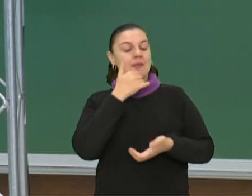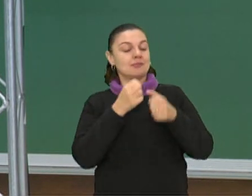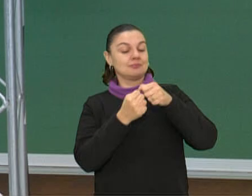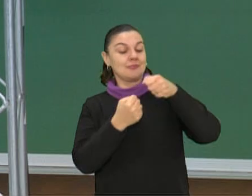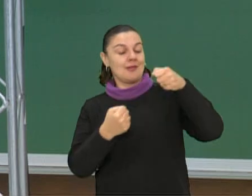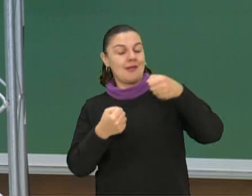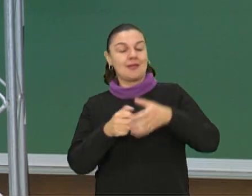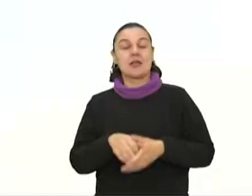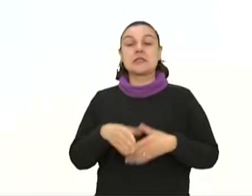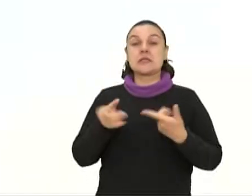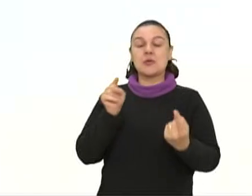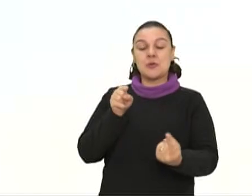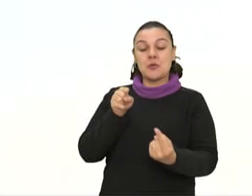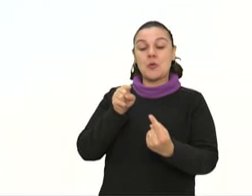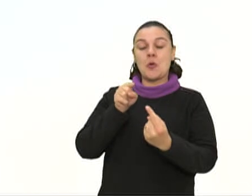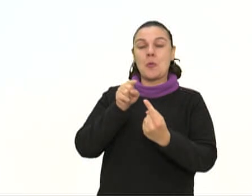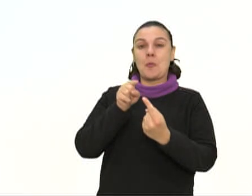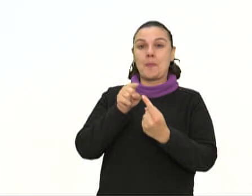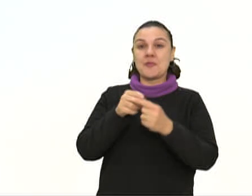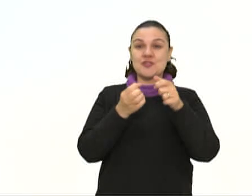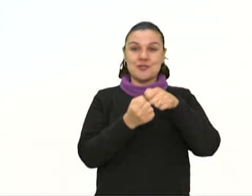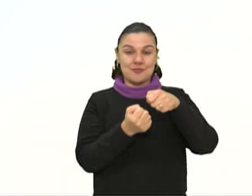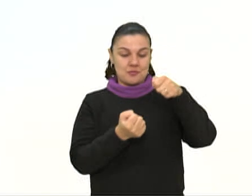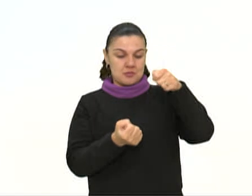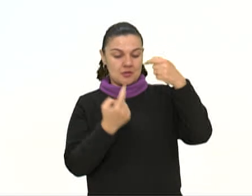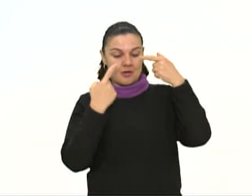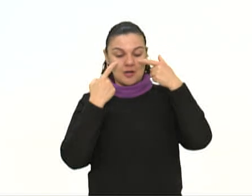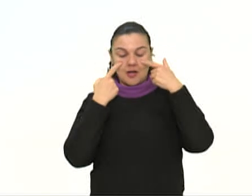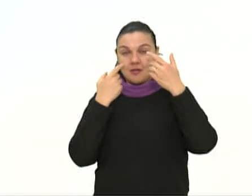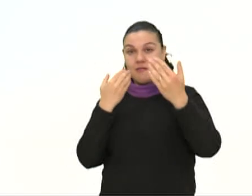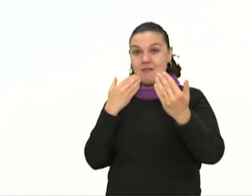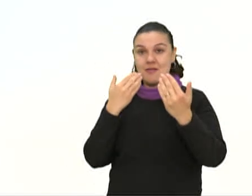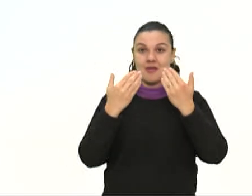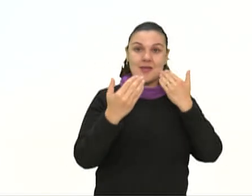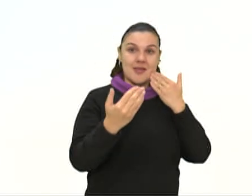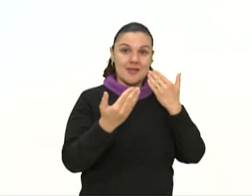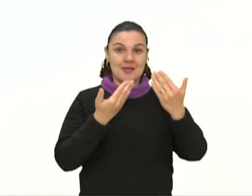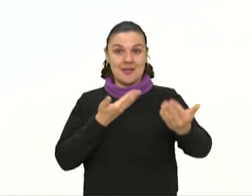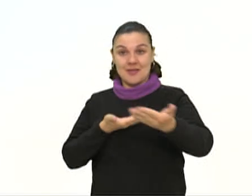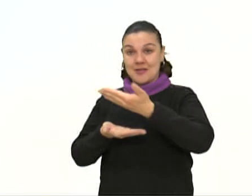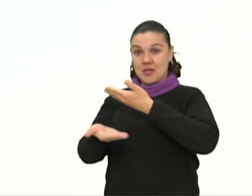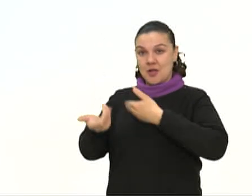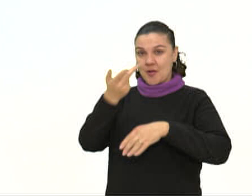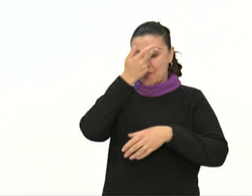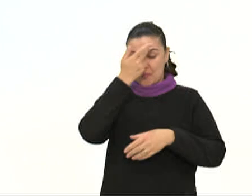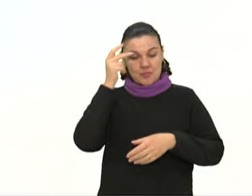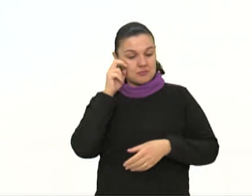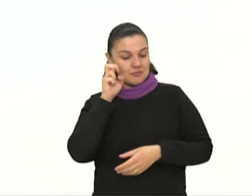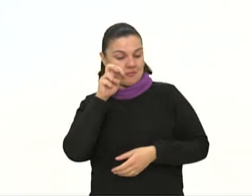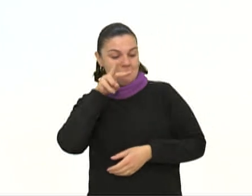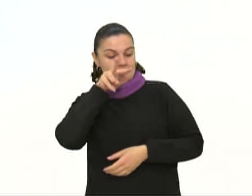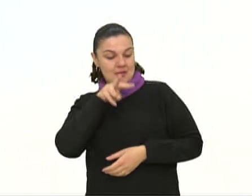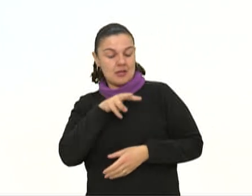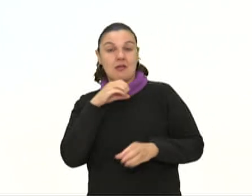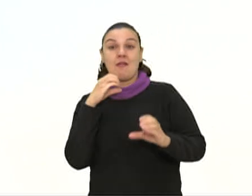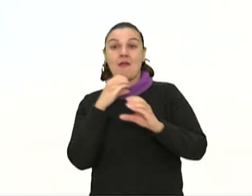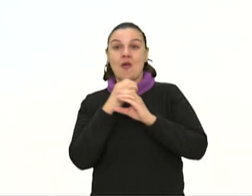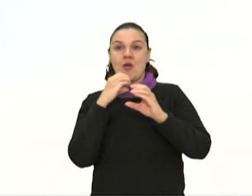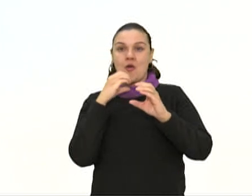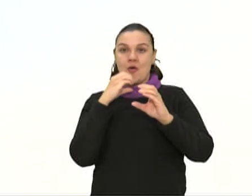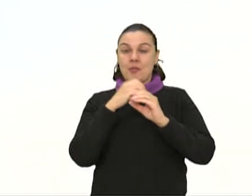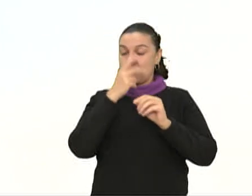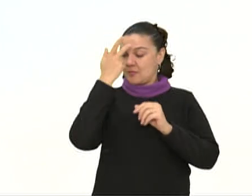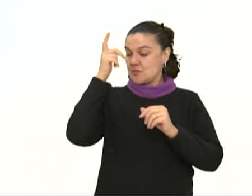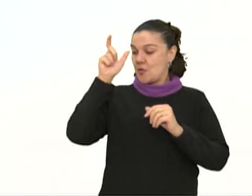o objetivo deste cartaz é estabelecer uma interação com o interlocutor, é comunicar algo